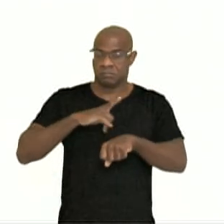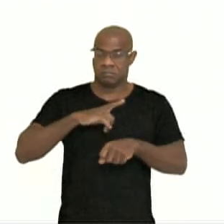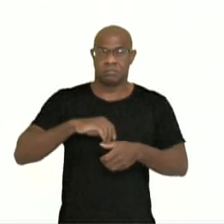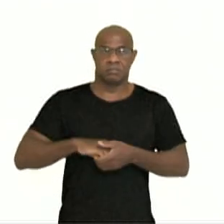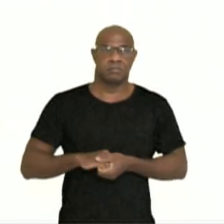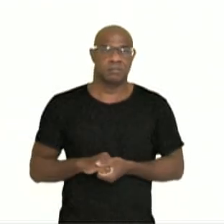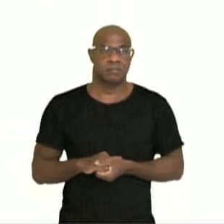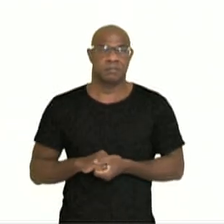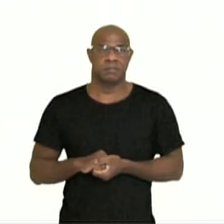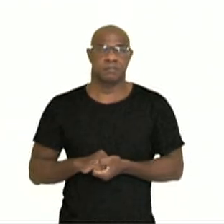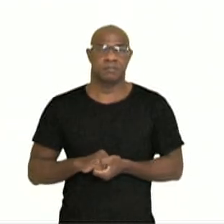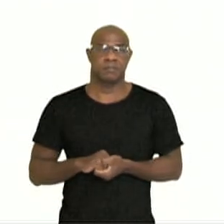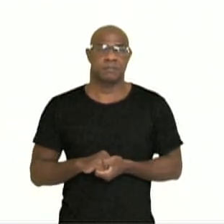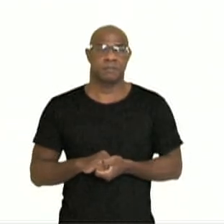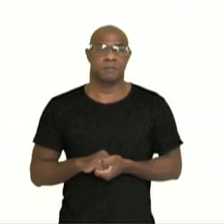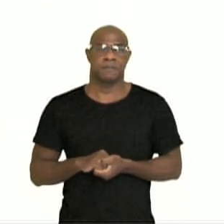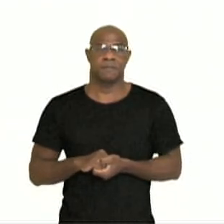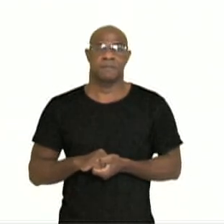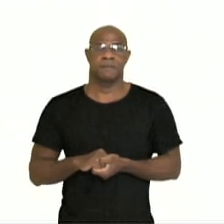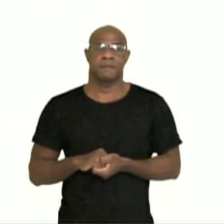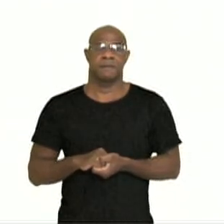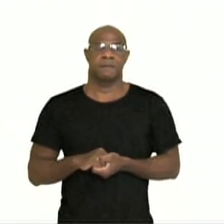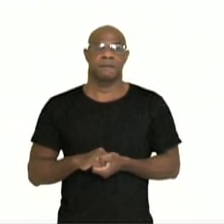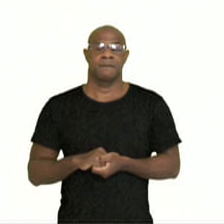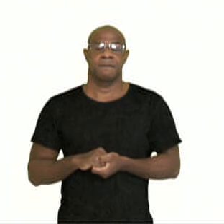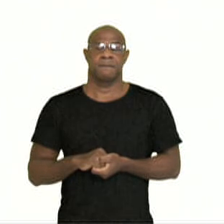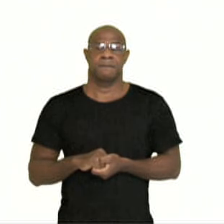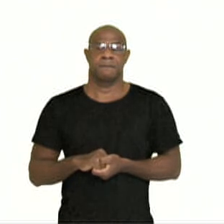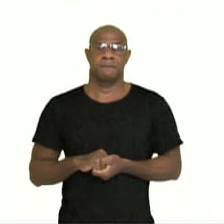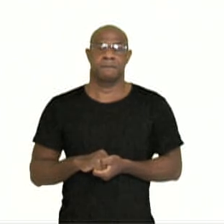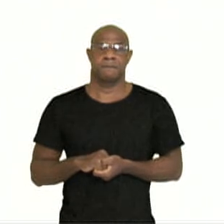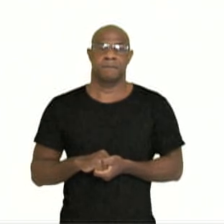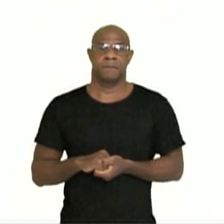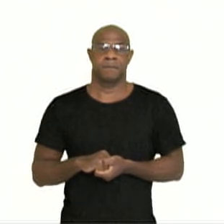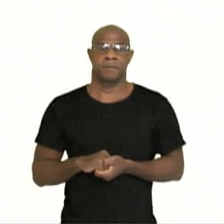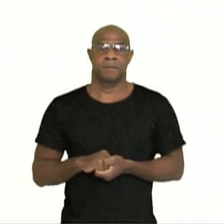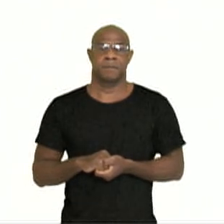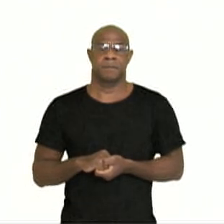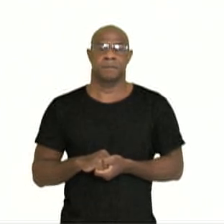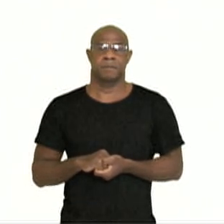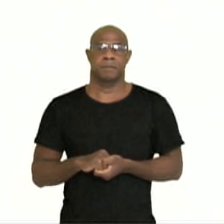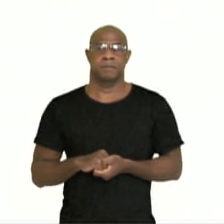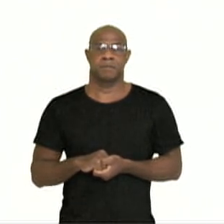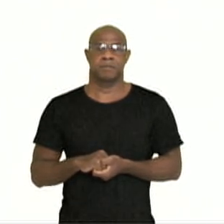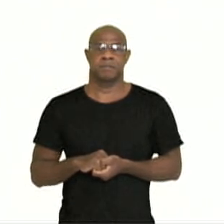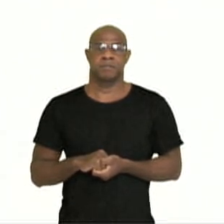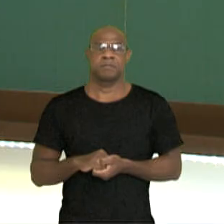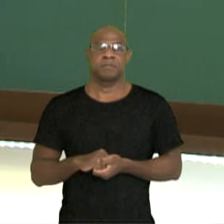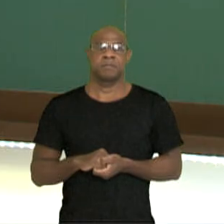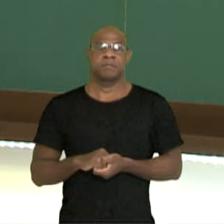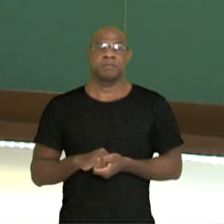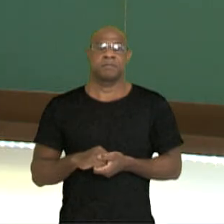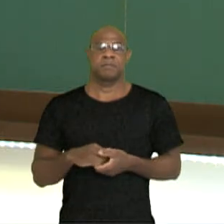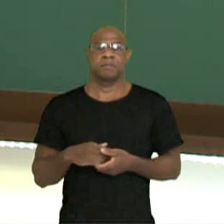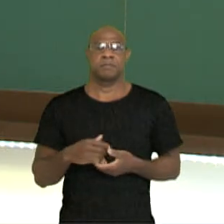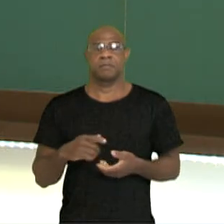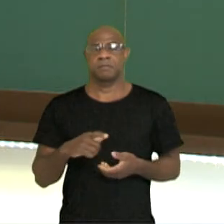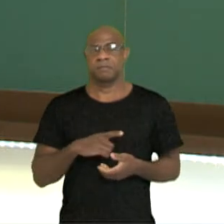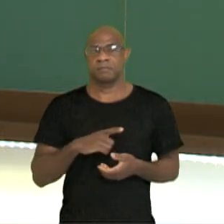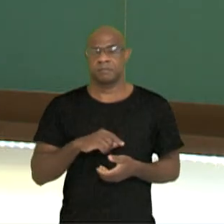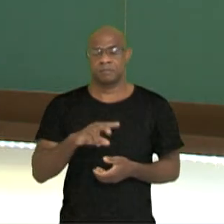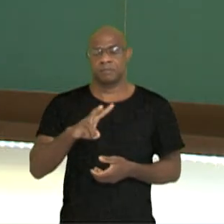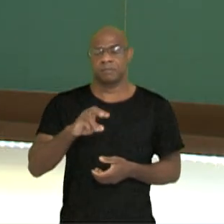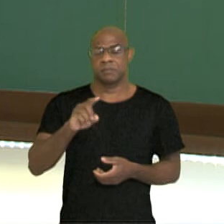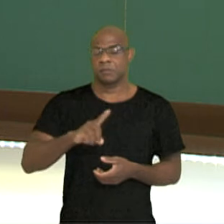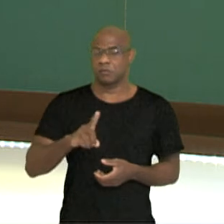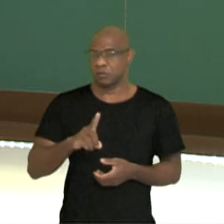invention? Write some lines, 4 to 5 lines to explain your choice, né? Tentem usar a voz passiva nesse também